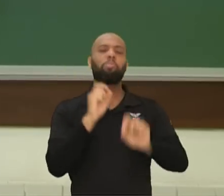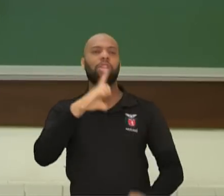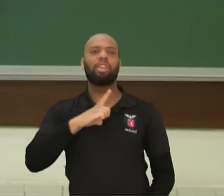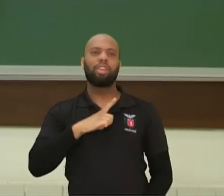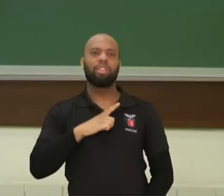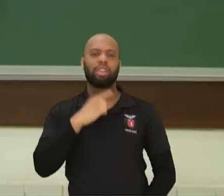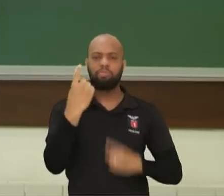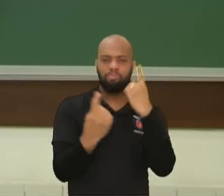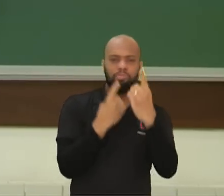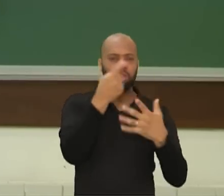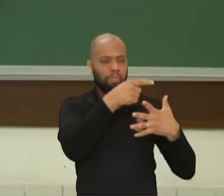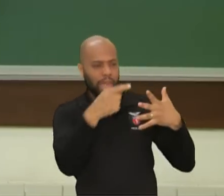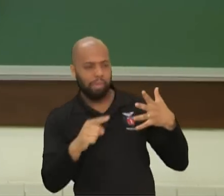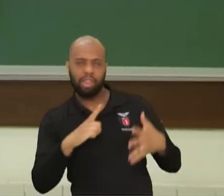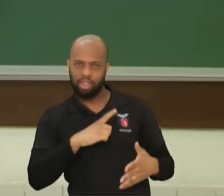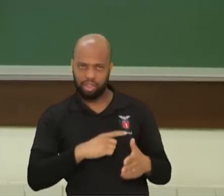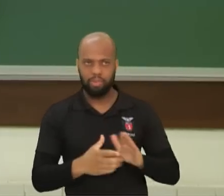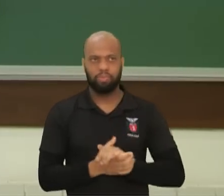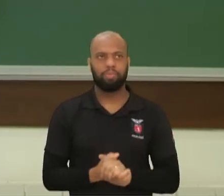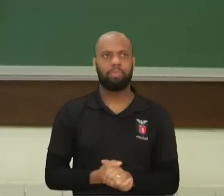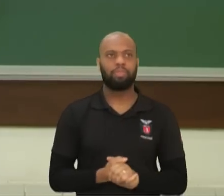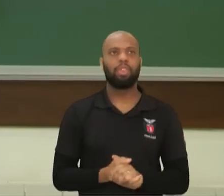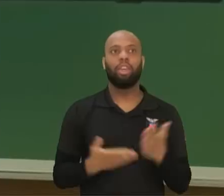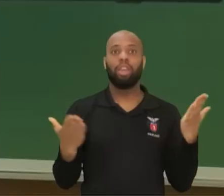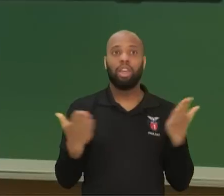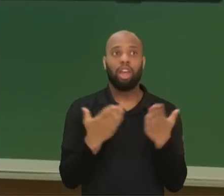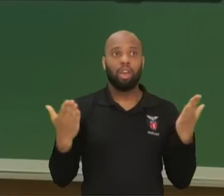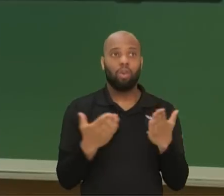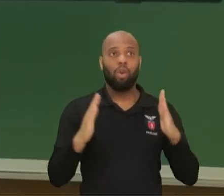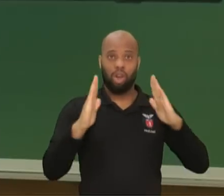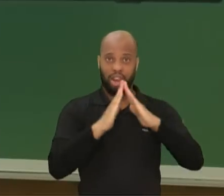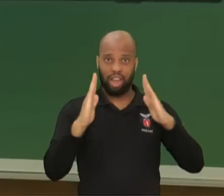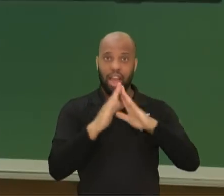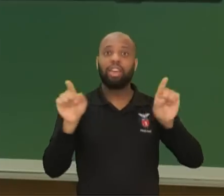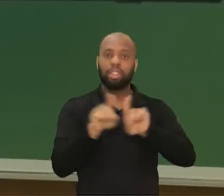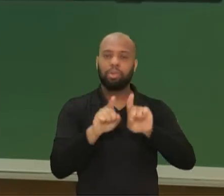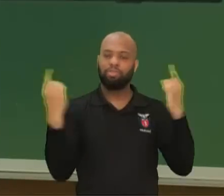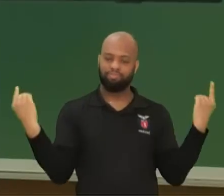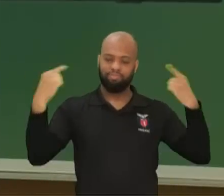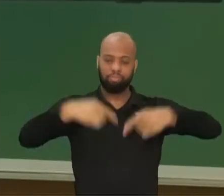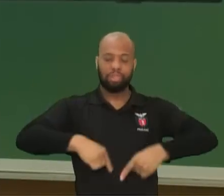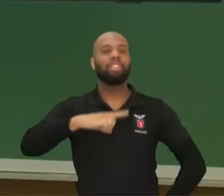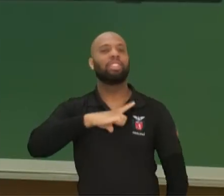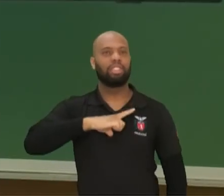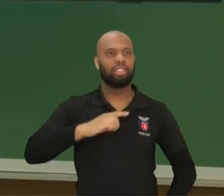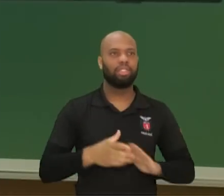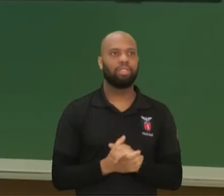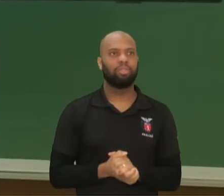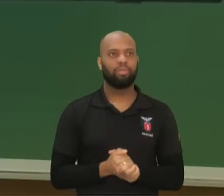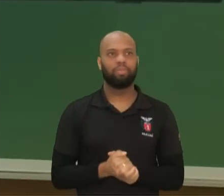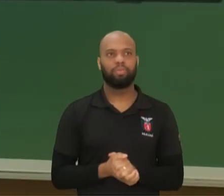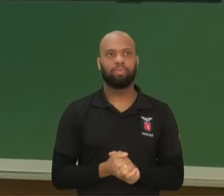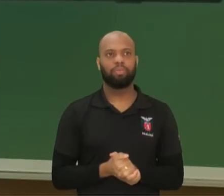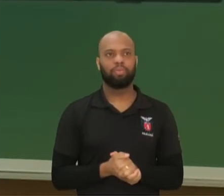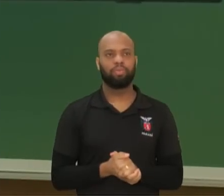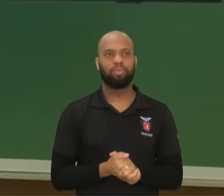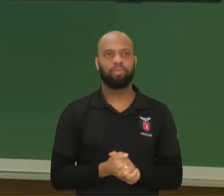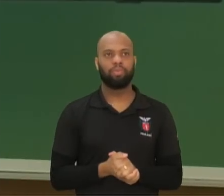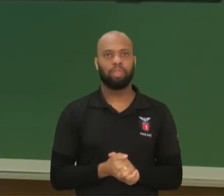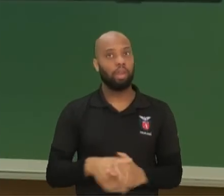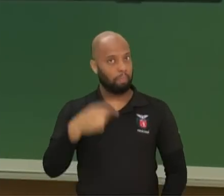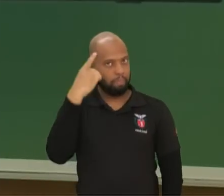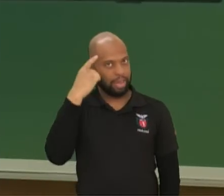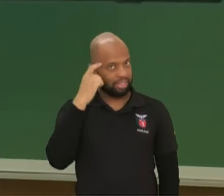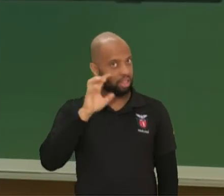quais elementos, tá bom? Então, a professora vai passar um desafio para casa para vocês, tá bom? Pensando